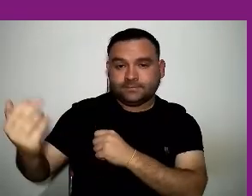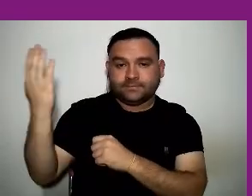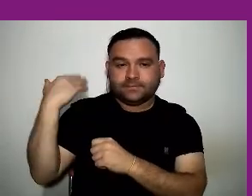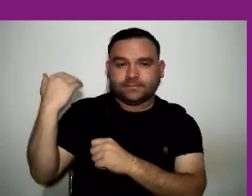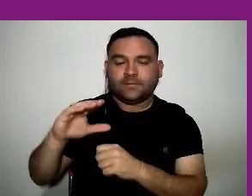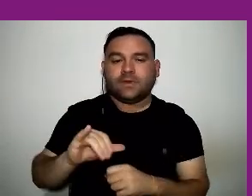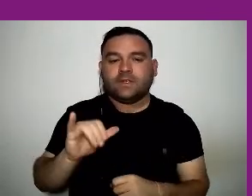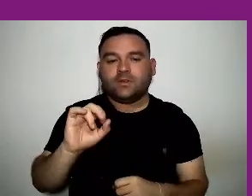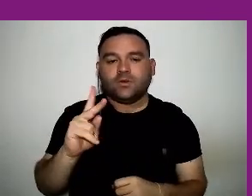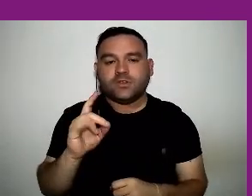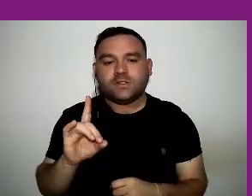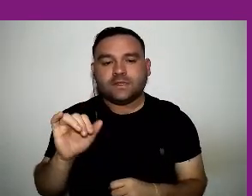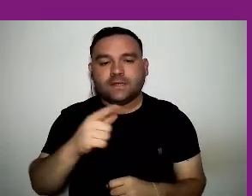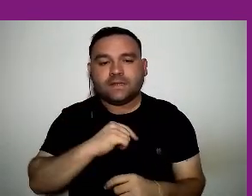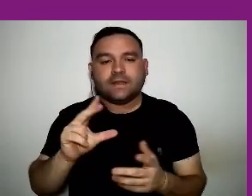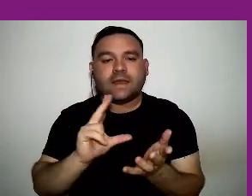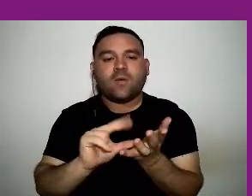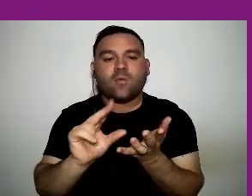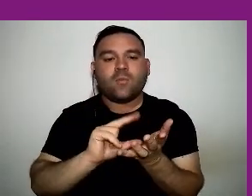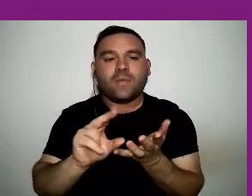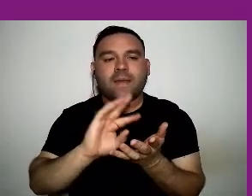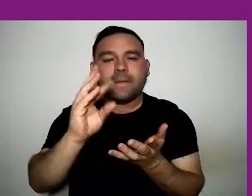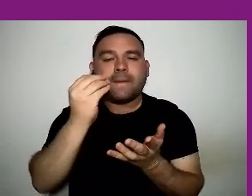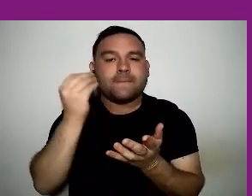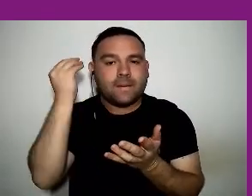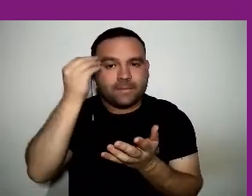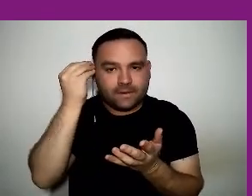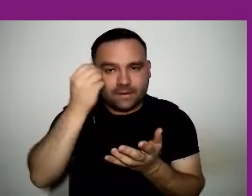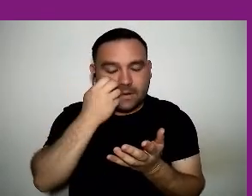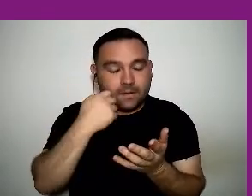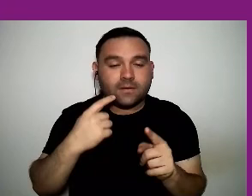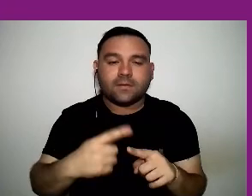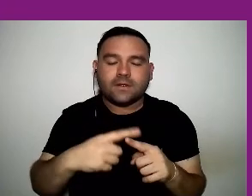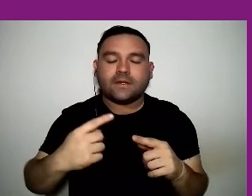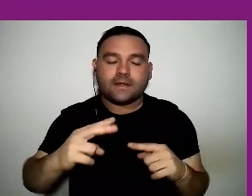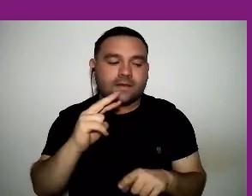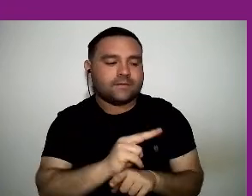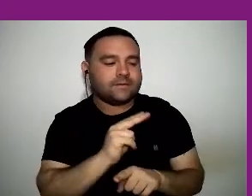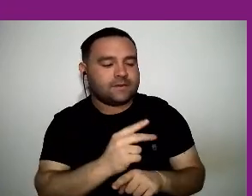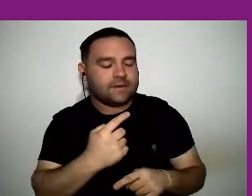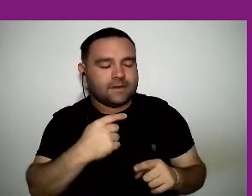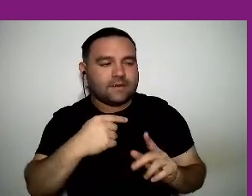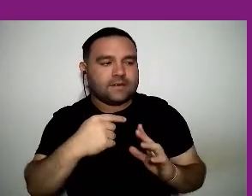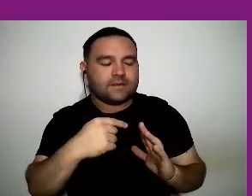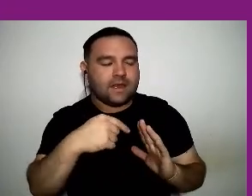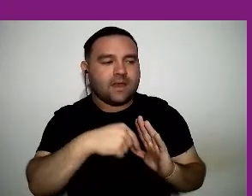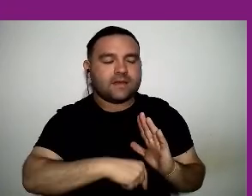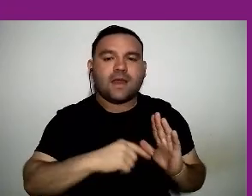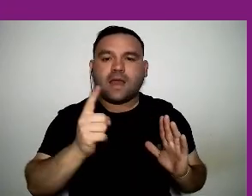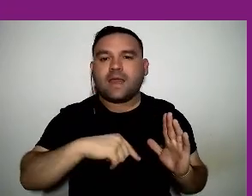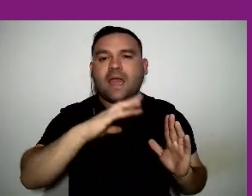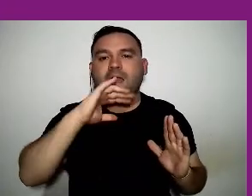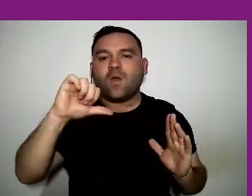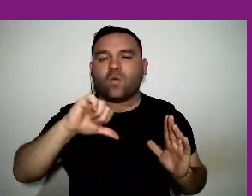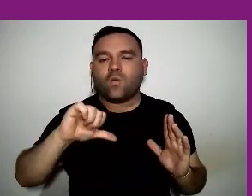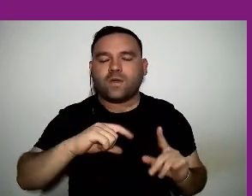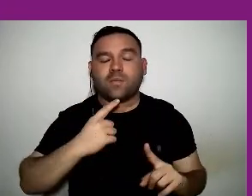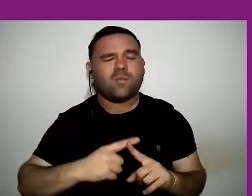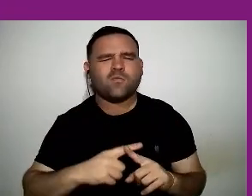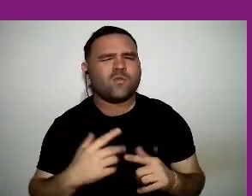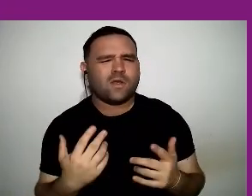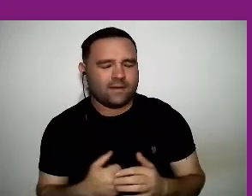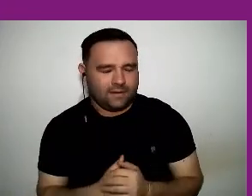Yoshida publicou esse primeiro paper experimental mostrando que a ventilação assistida era muito ruim. E era muito ruim por